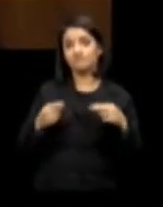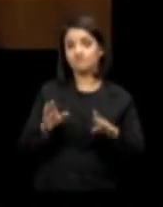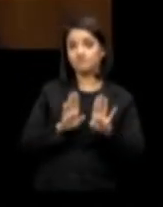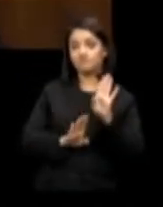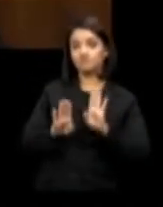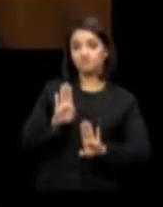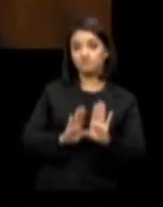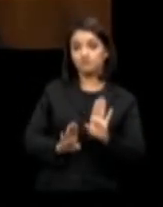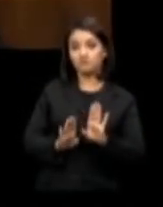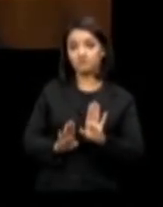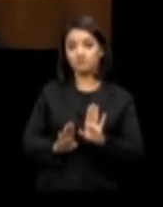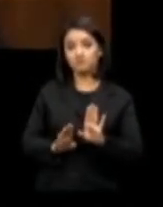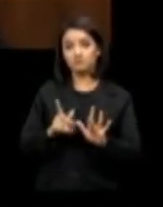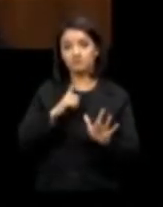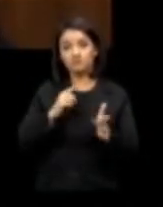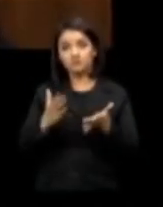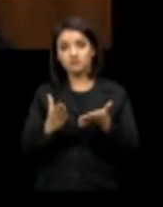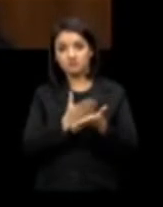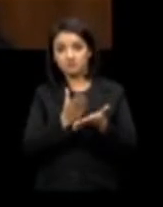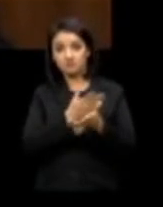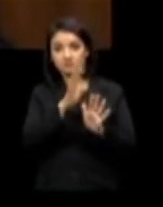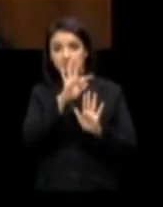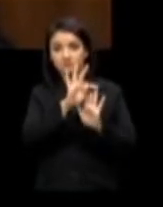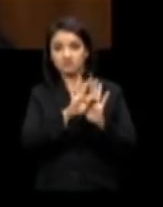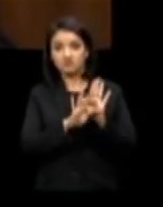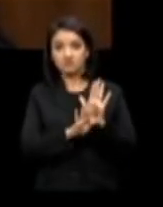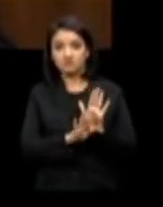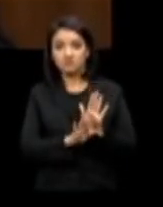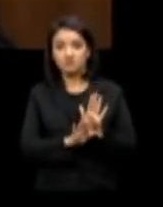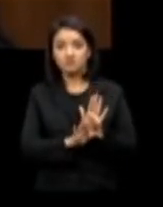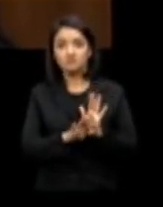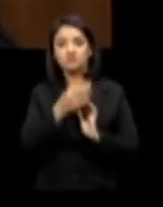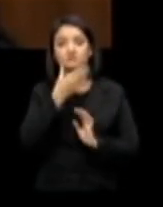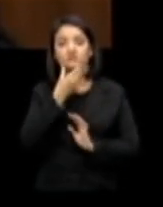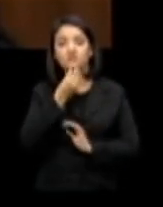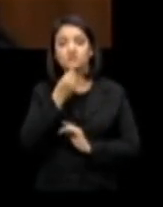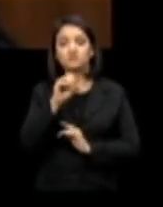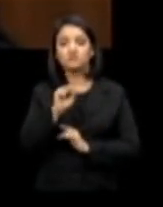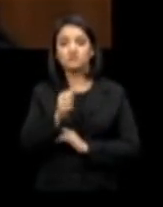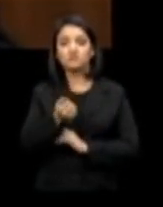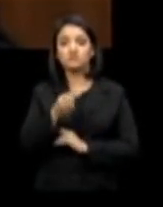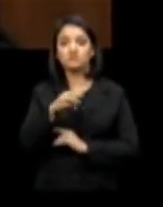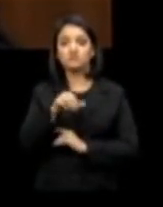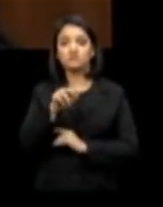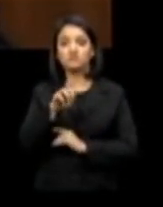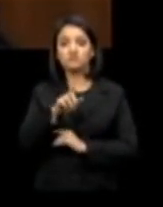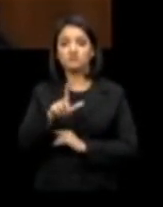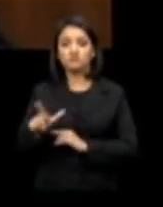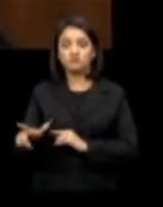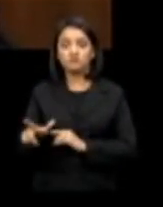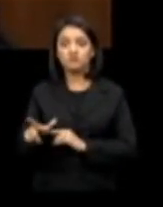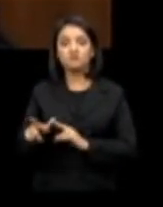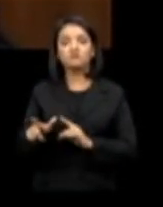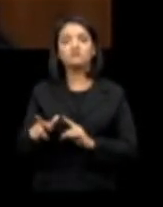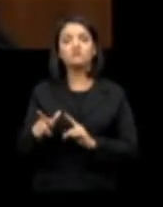do seminal artigo de Right to Privacy, escrito por Samuel Warren e Louis Brandeis, ainda no final do século